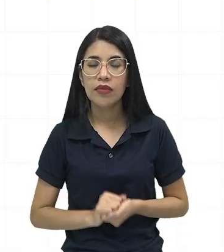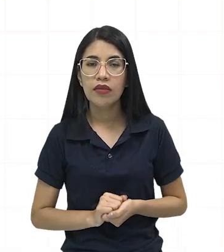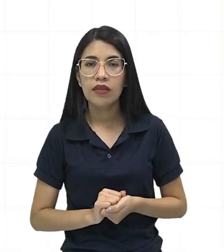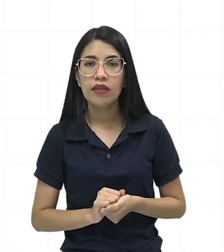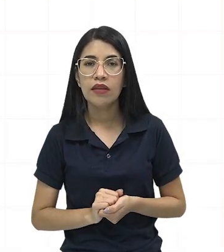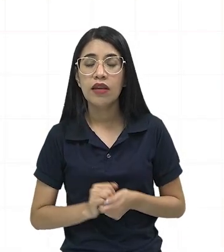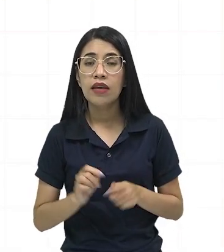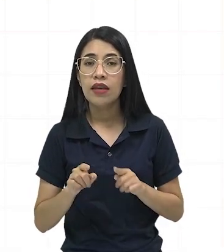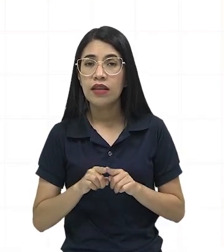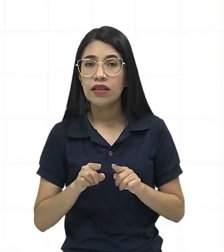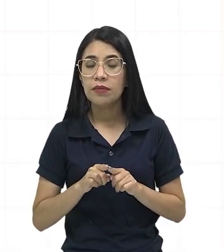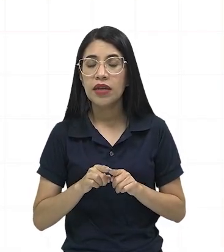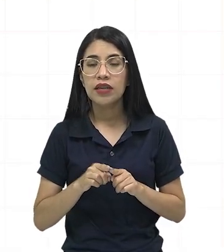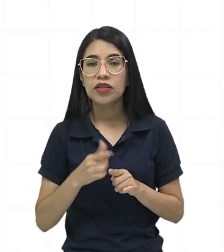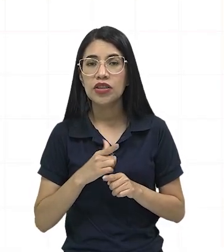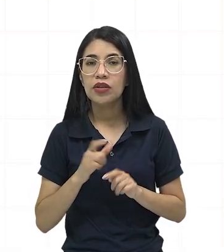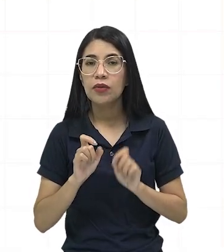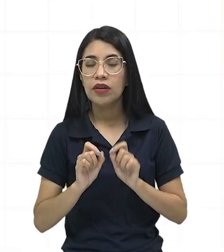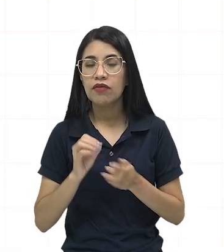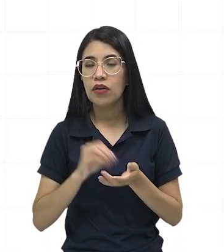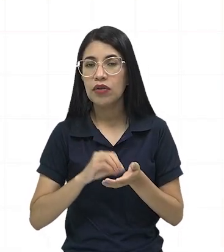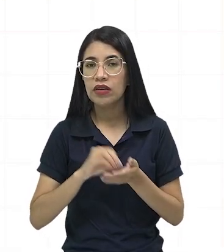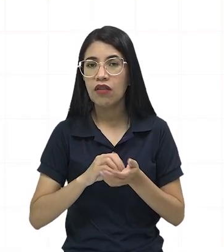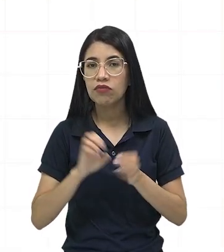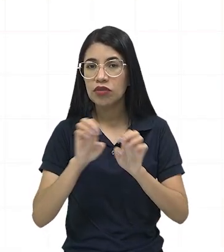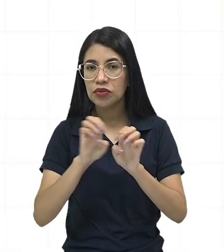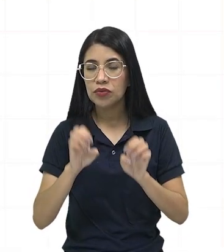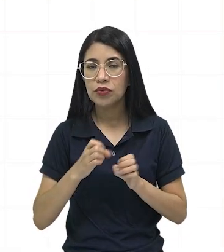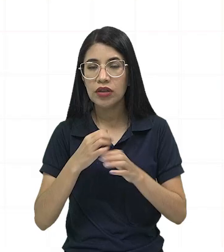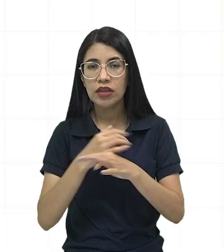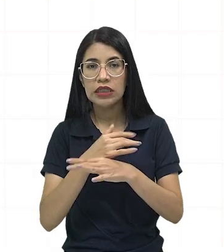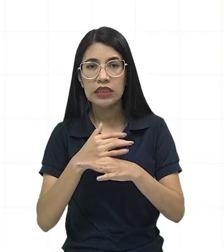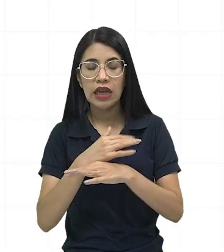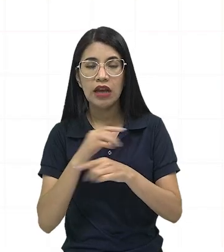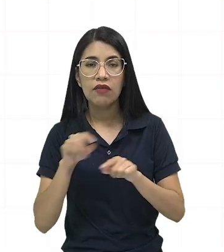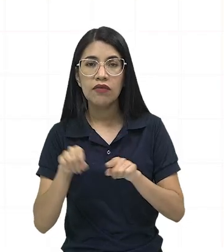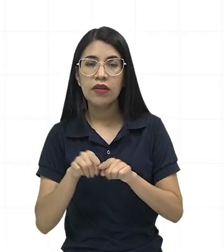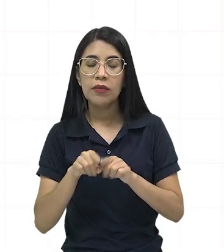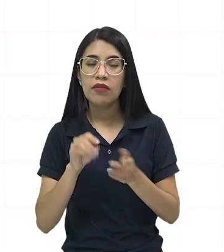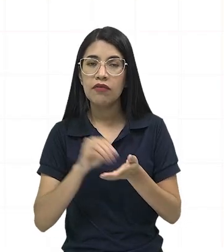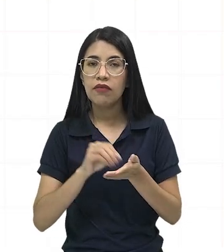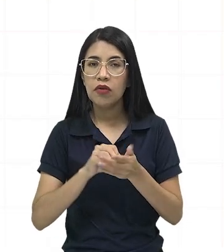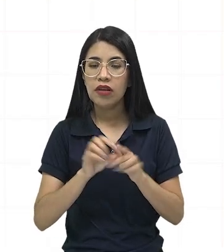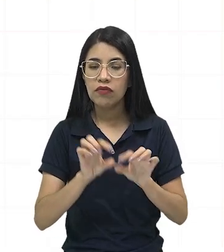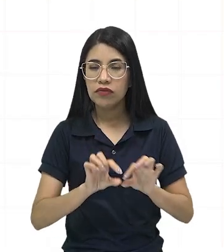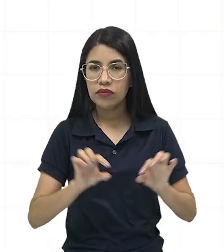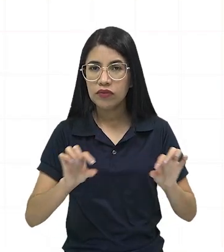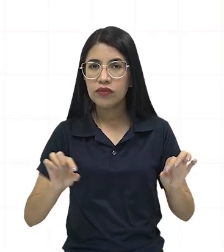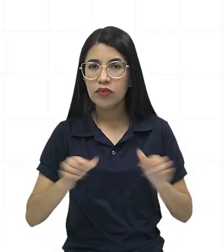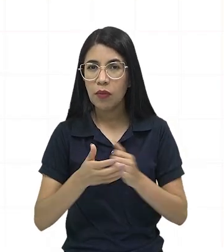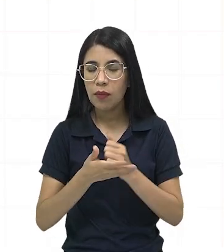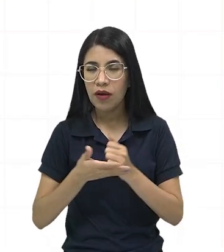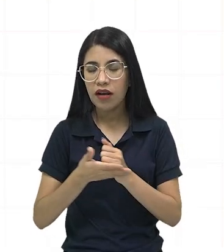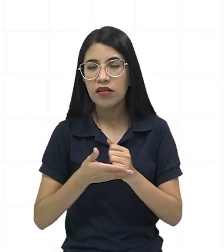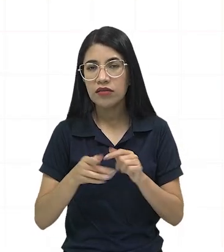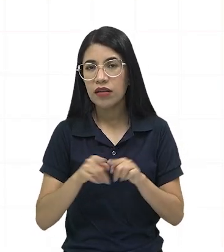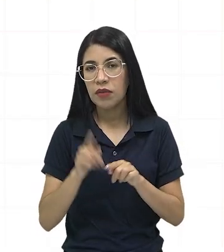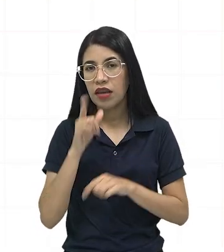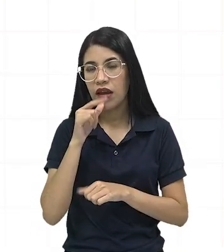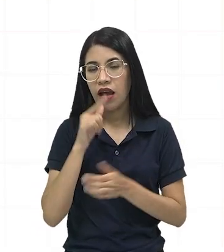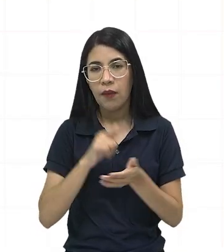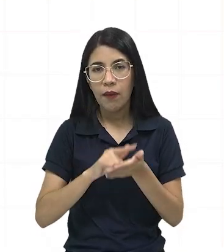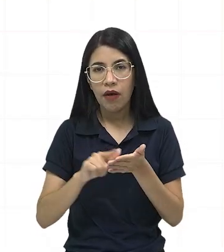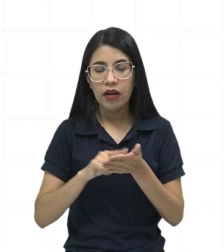E aí somados à falta de uma estrutura urbana, né? Falta de saneamento básico, enfim, isso acaba